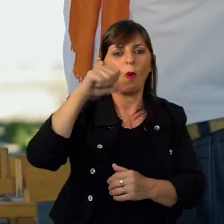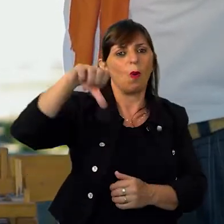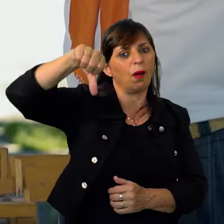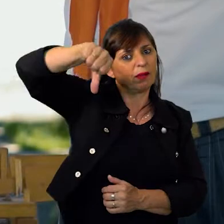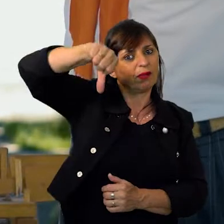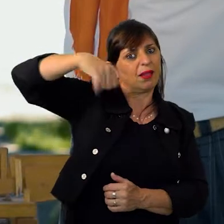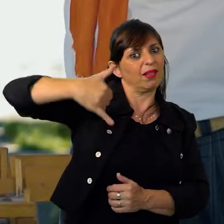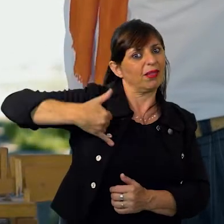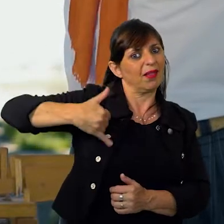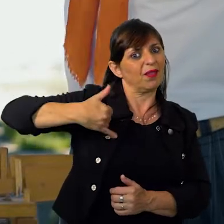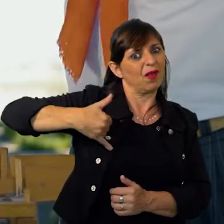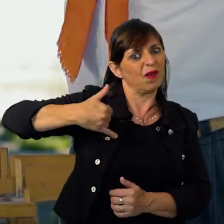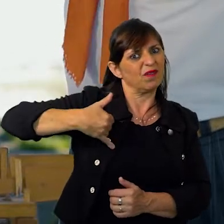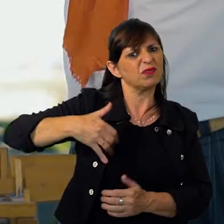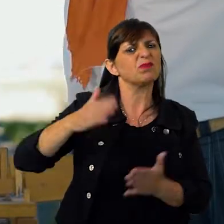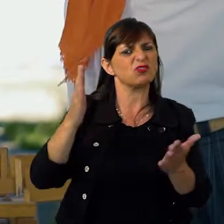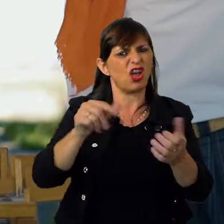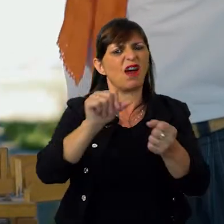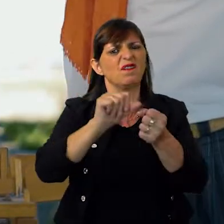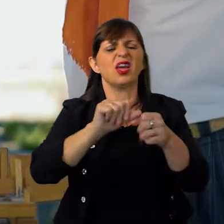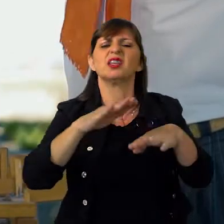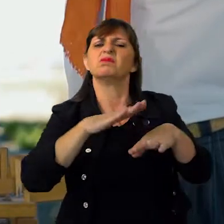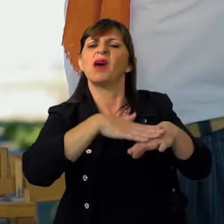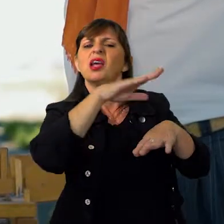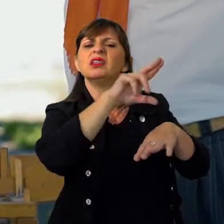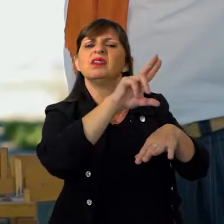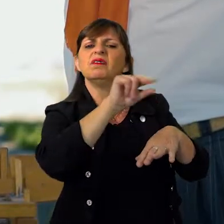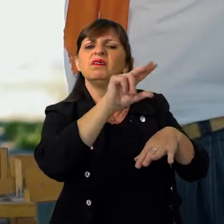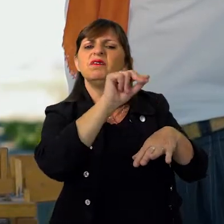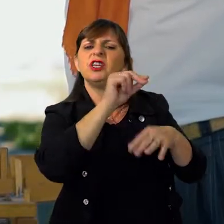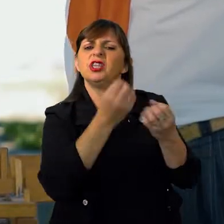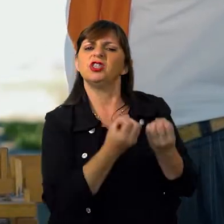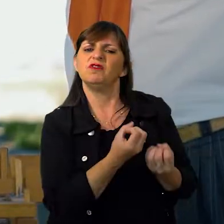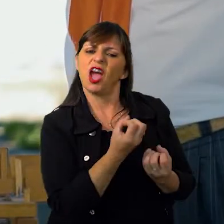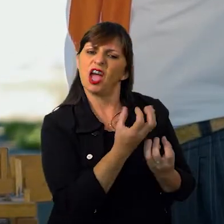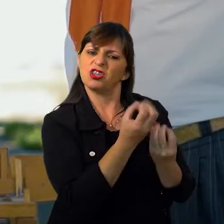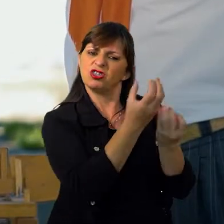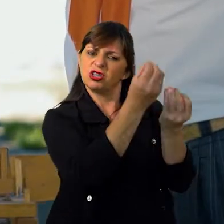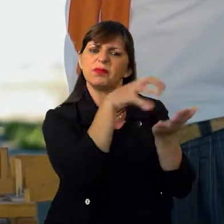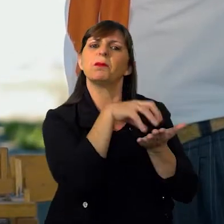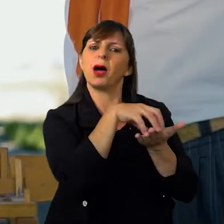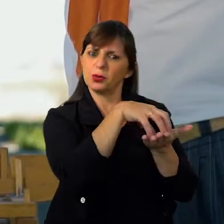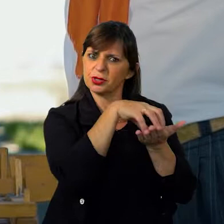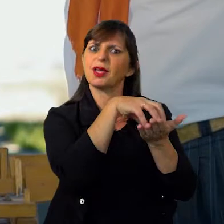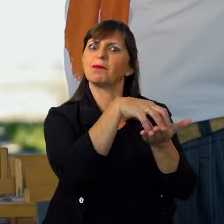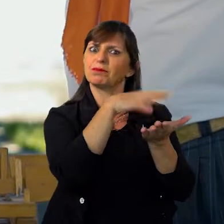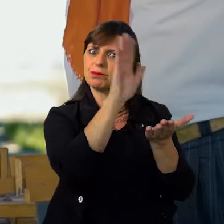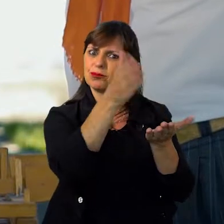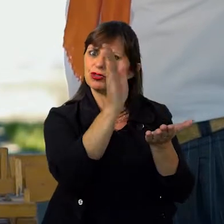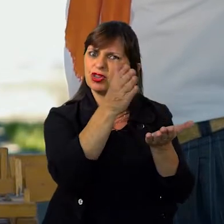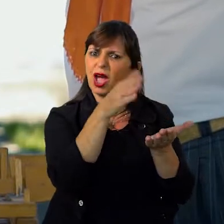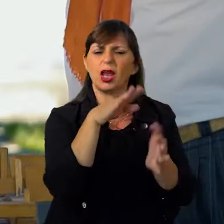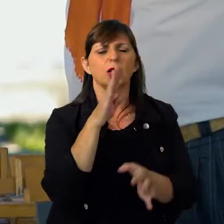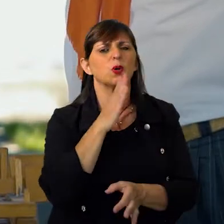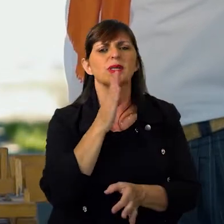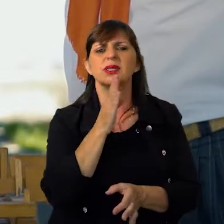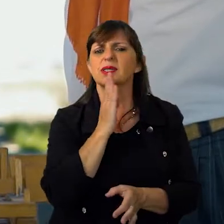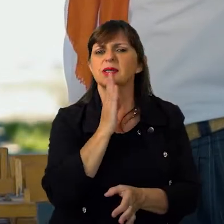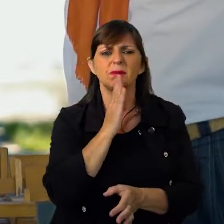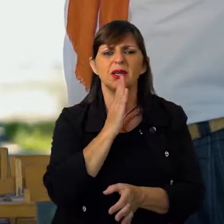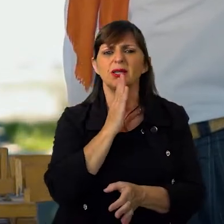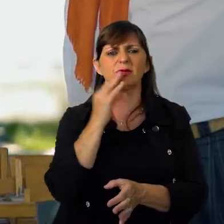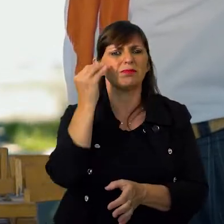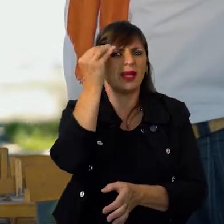fez seguramente mais de 20 viagens pelo Rio Uruguai como o balseiro mas ele pelo conhecimento